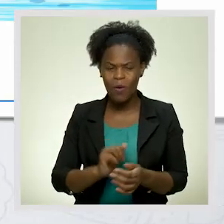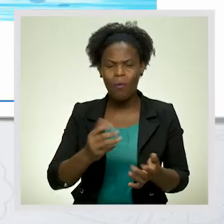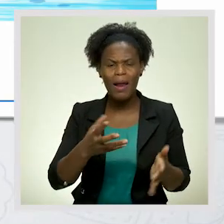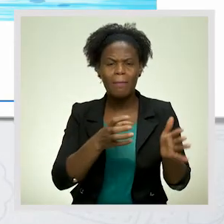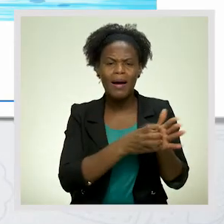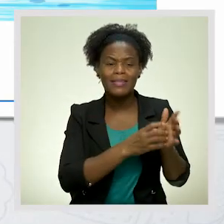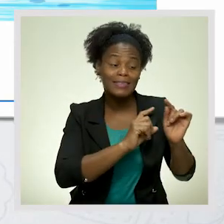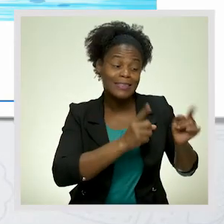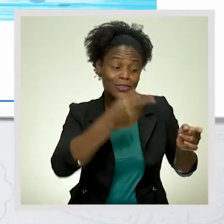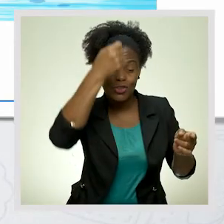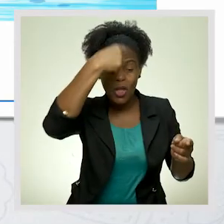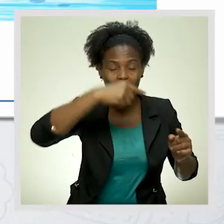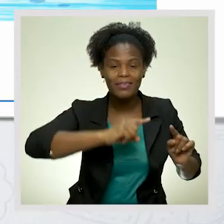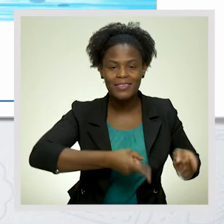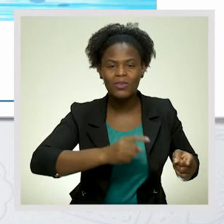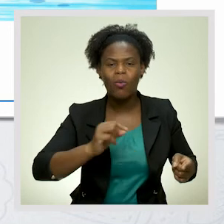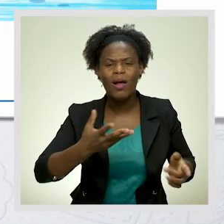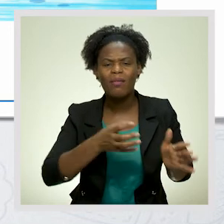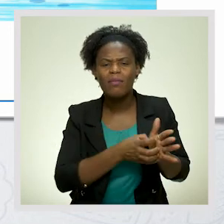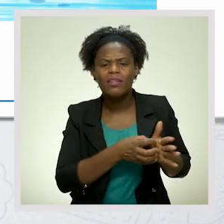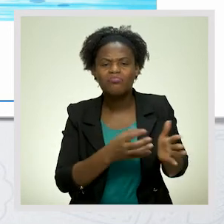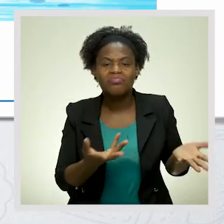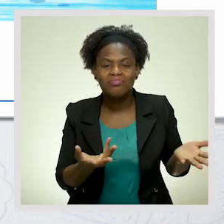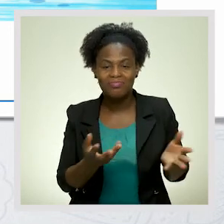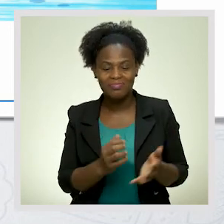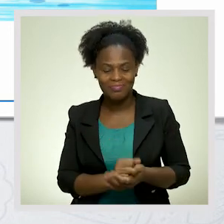Então, qual é a imagem que marca o início da história?